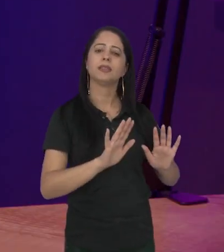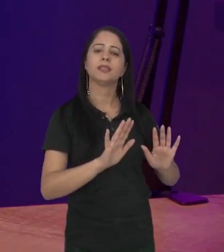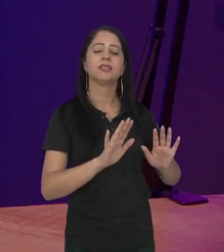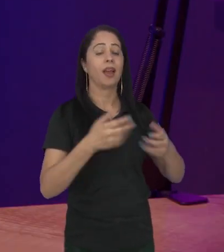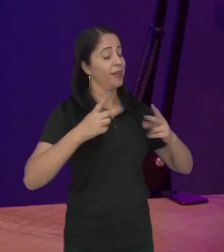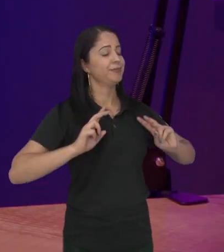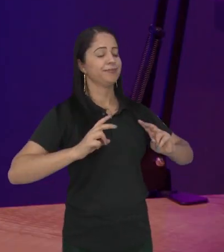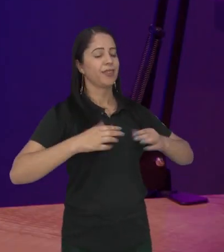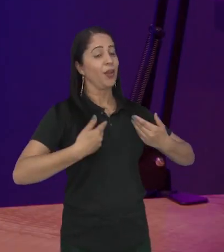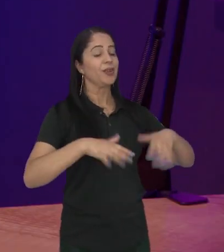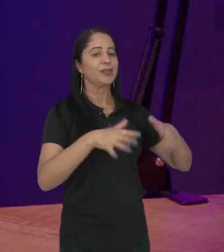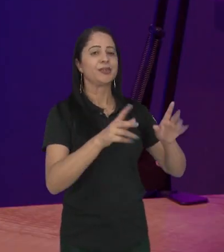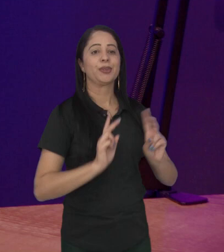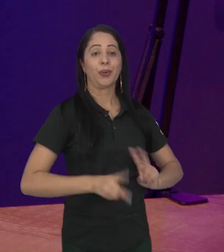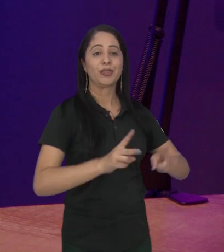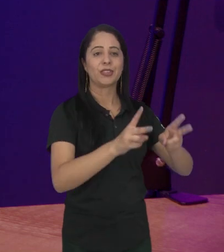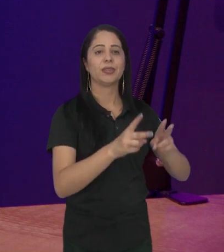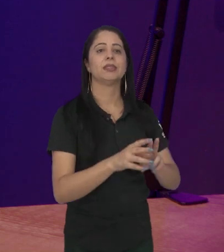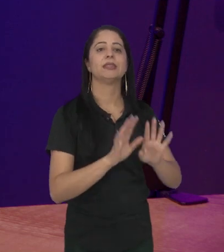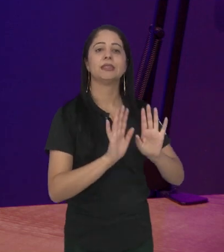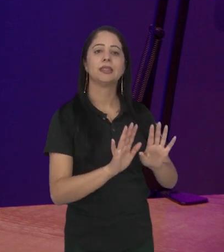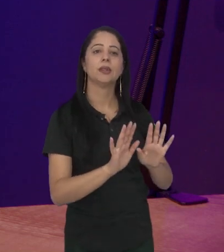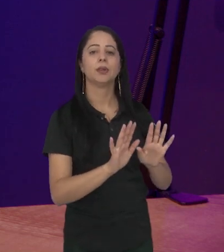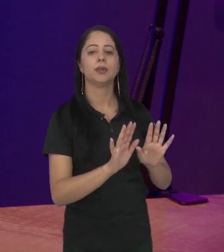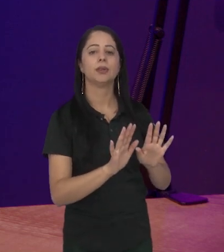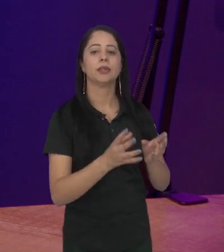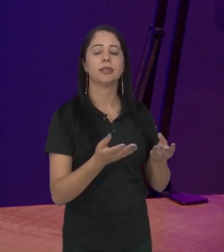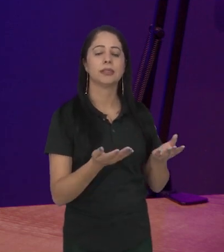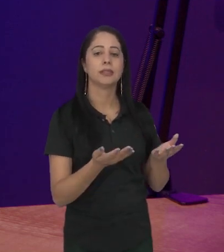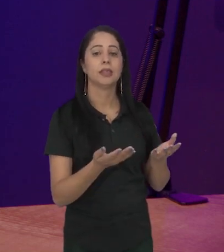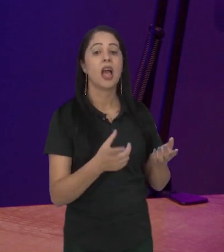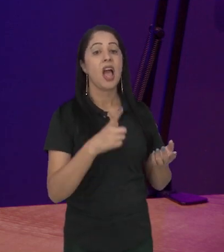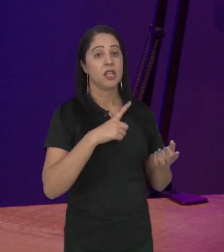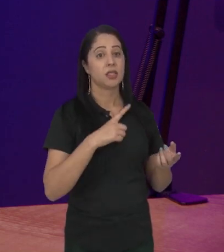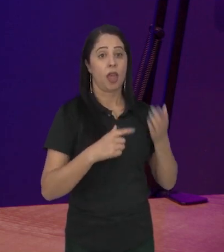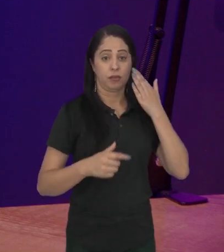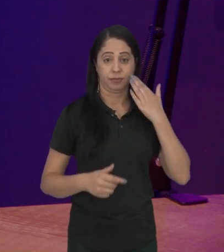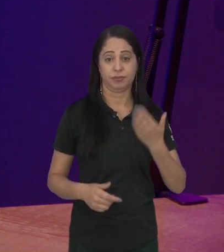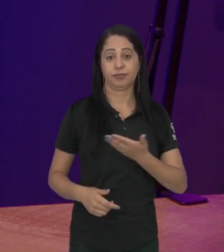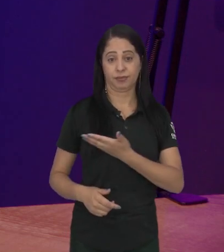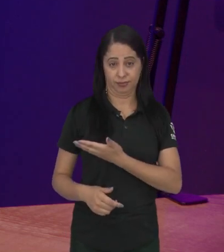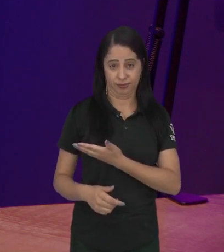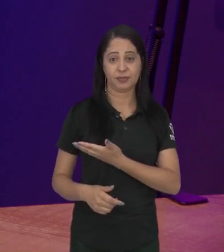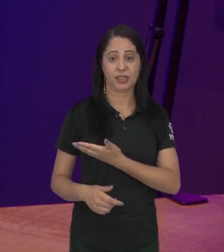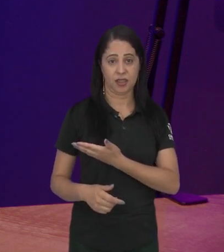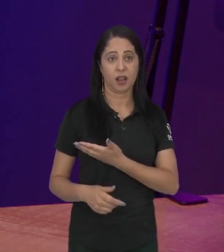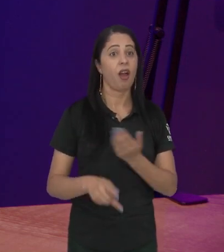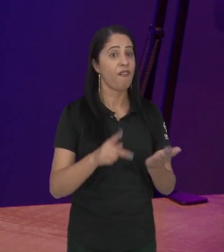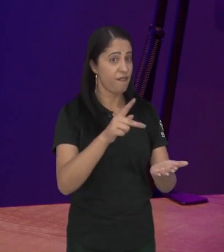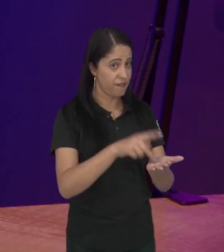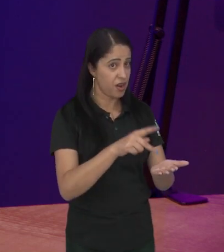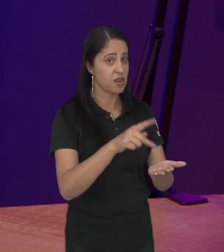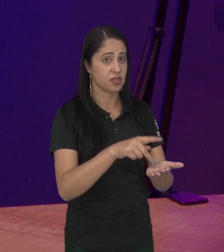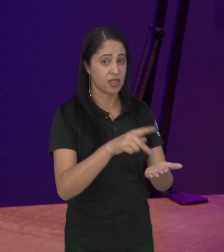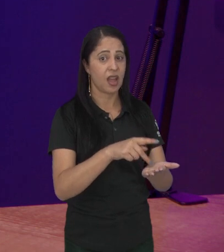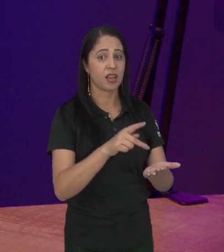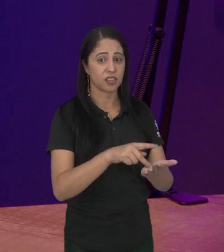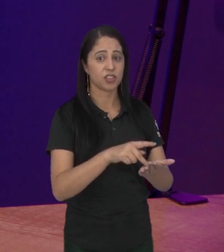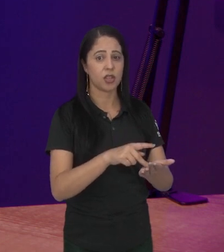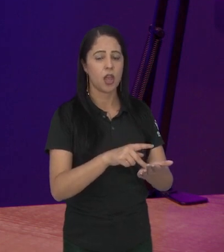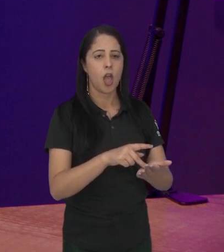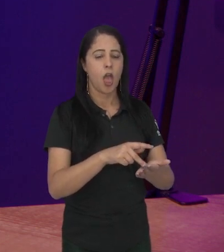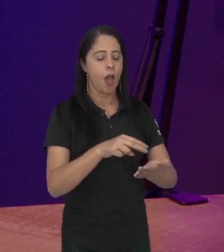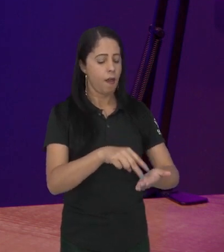Mas enfim, continuando. A gente tem, então, a Evelyn, né, que realmente